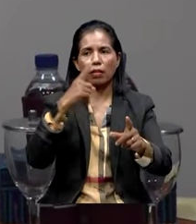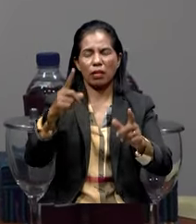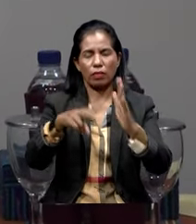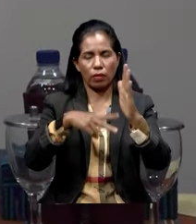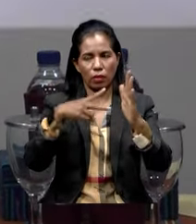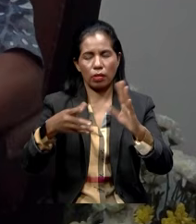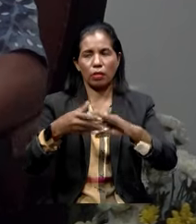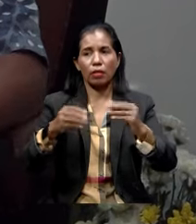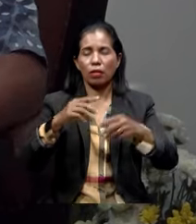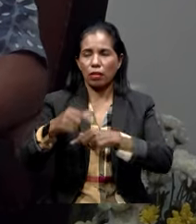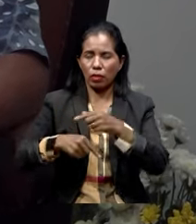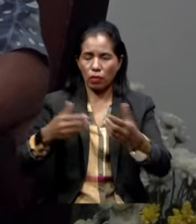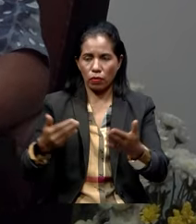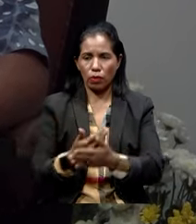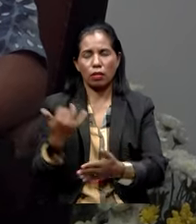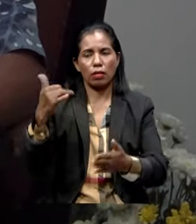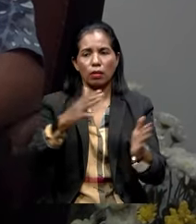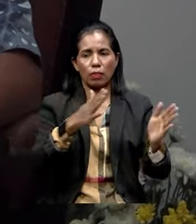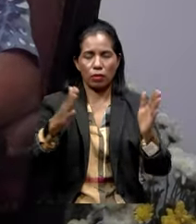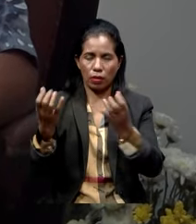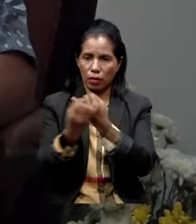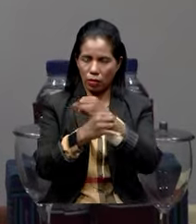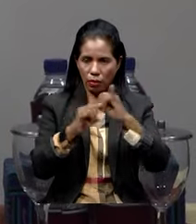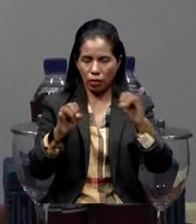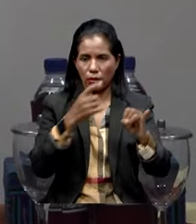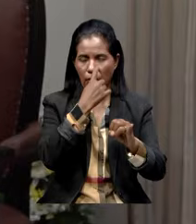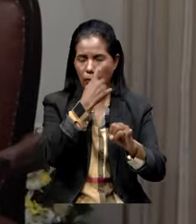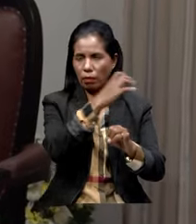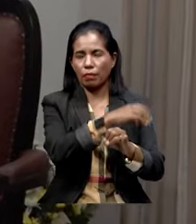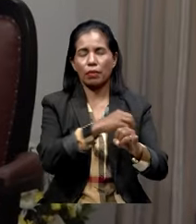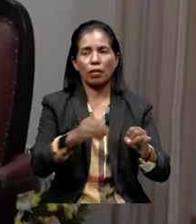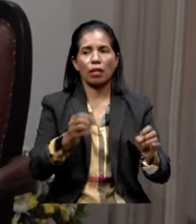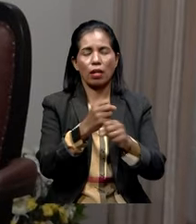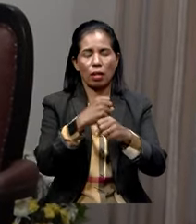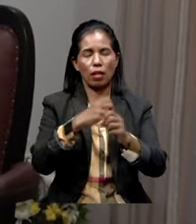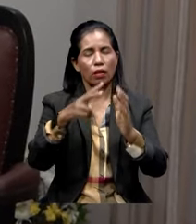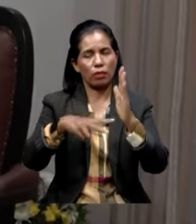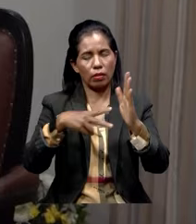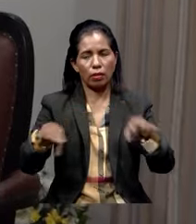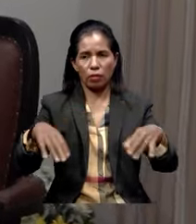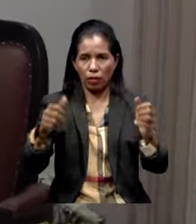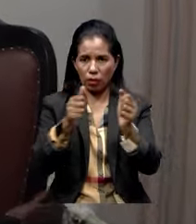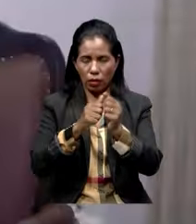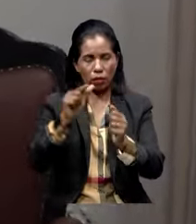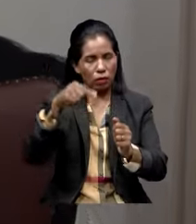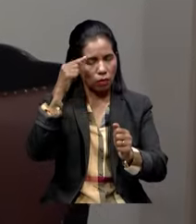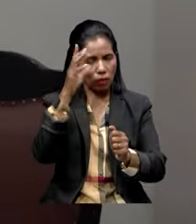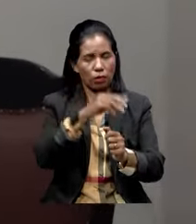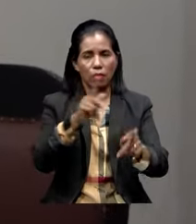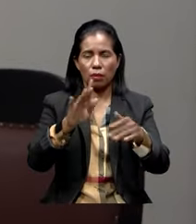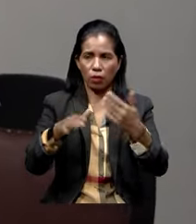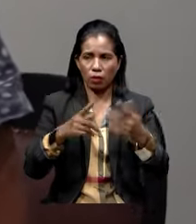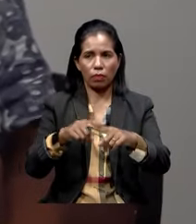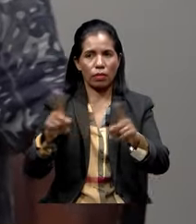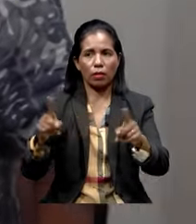história da geração Fonsira durante o processo luta da libertação pátria. Né? E a produção filme refere-se a serviço a mútuo com o governo na entidade Oi-Oi.